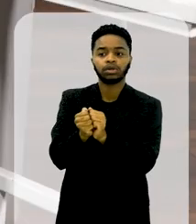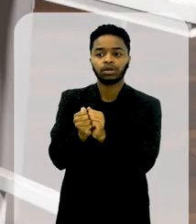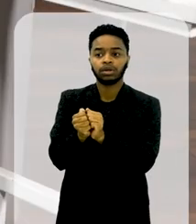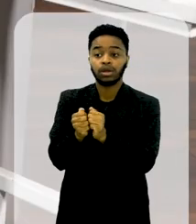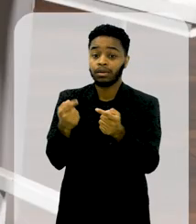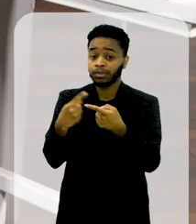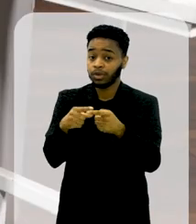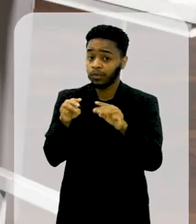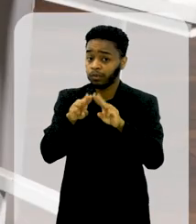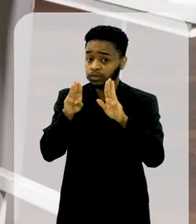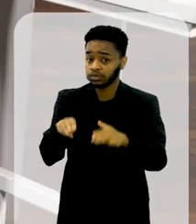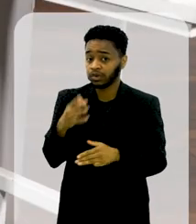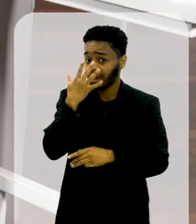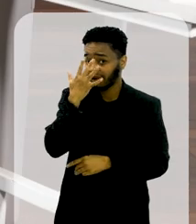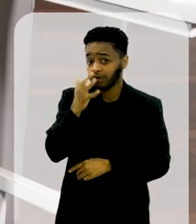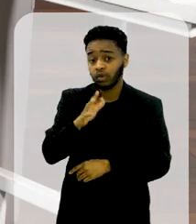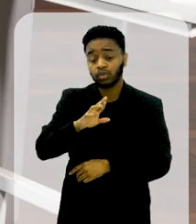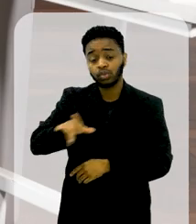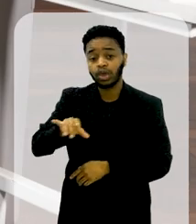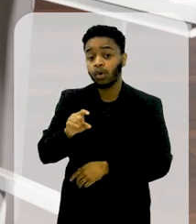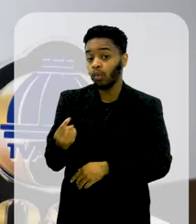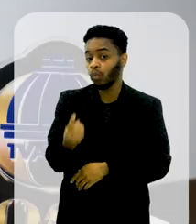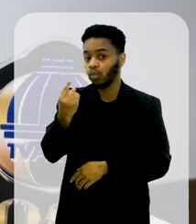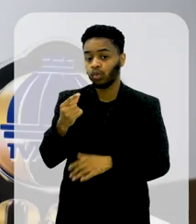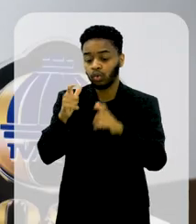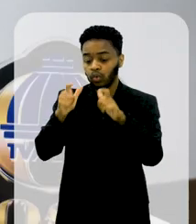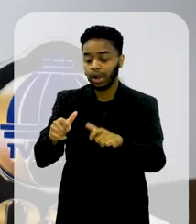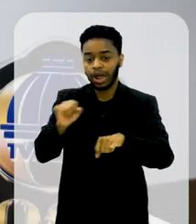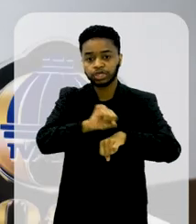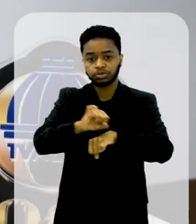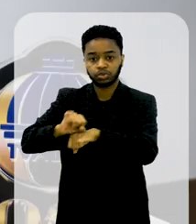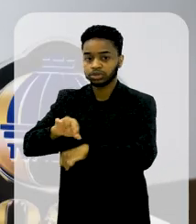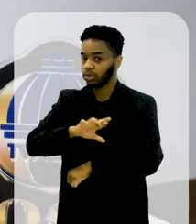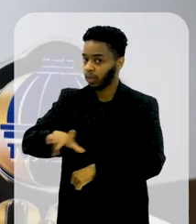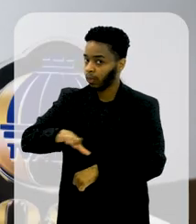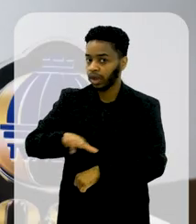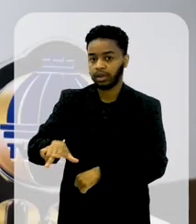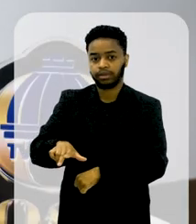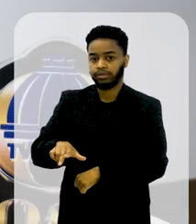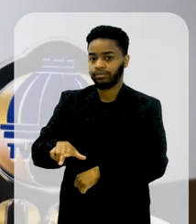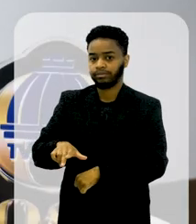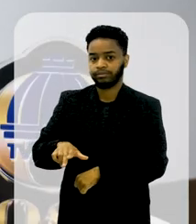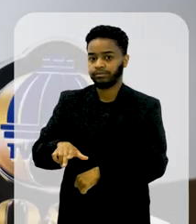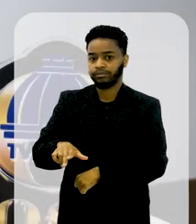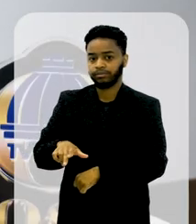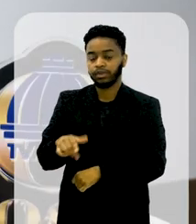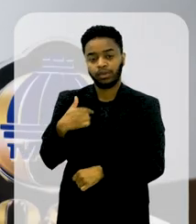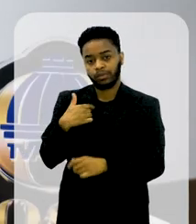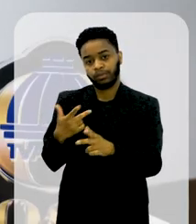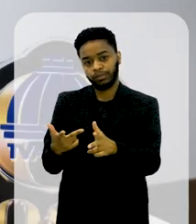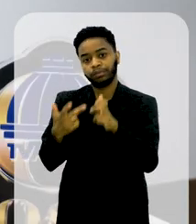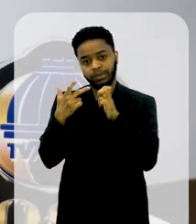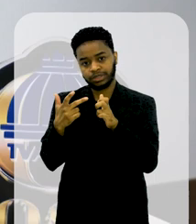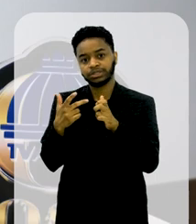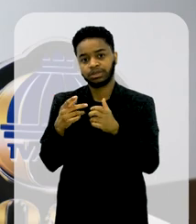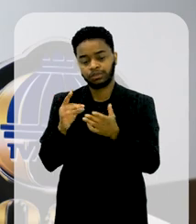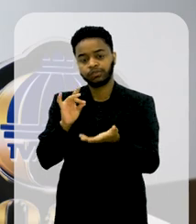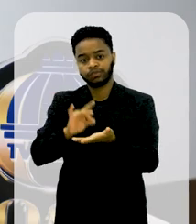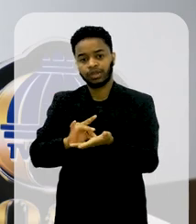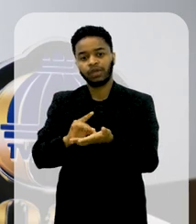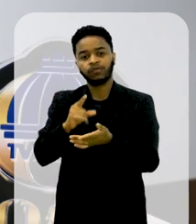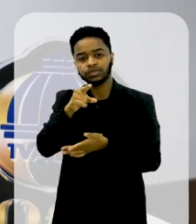do carnaval não tem que ser só um local de Exposição eu vejo muito isso né esse